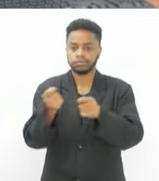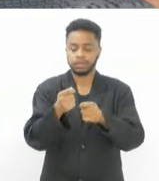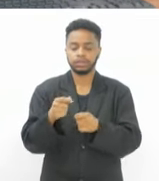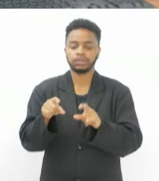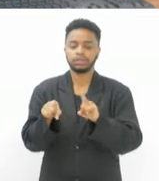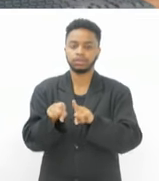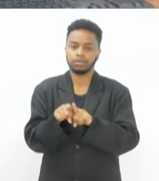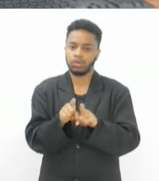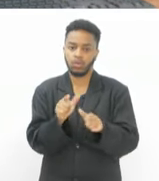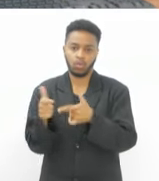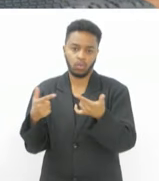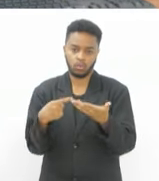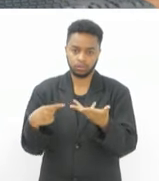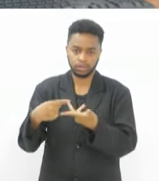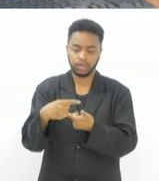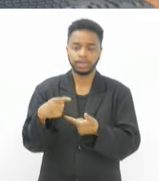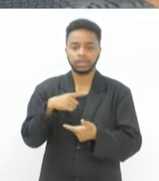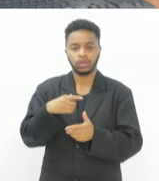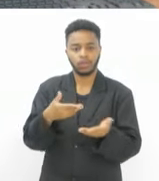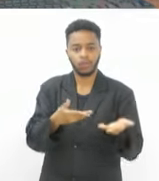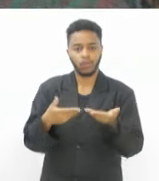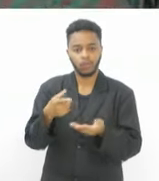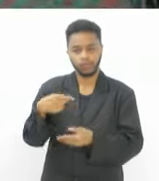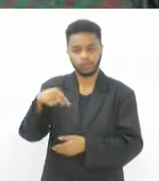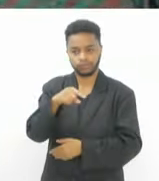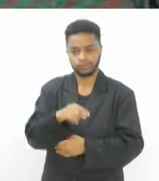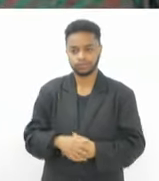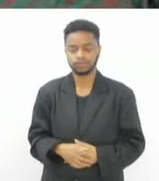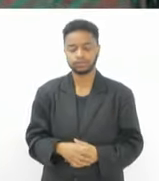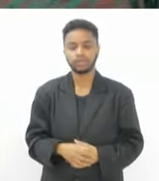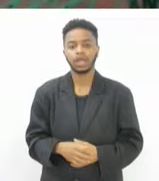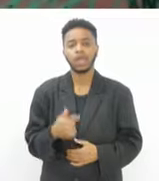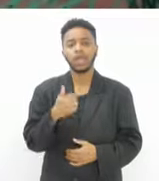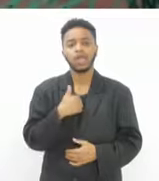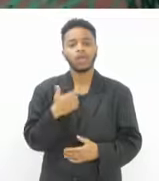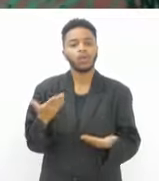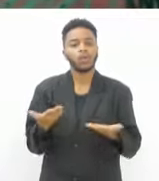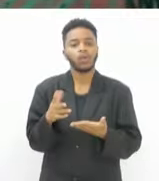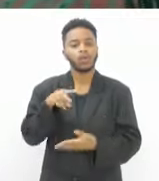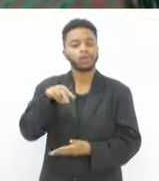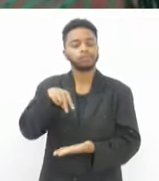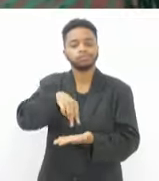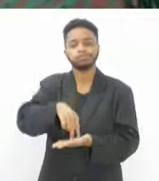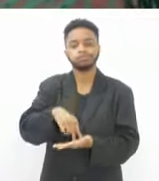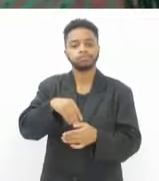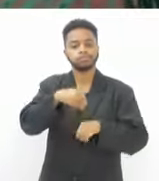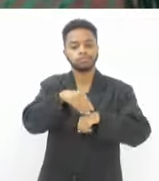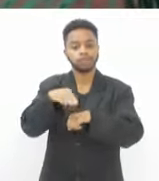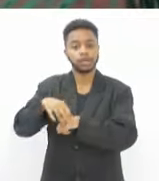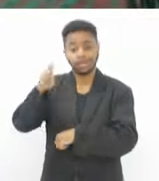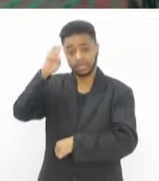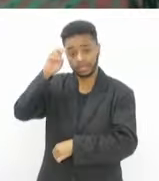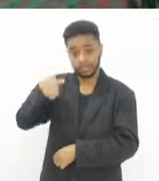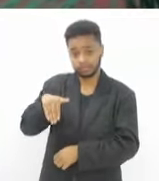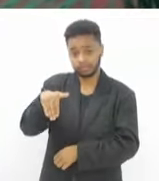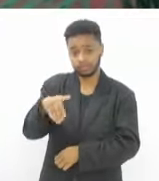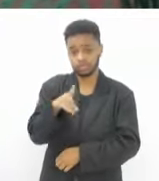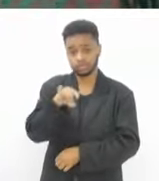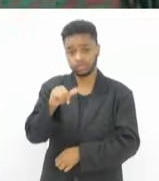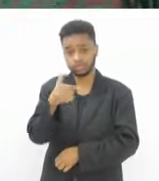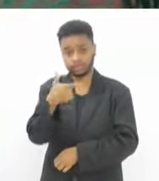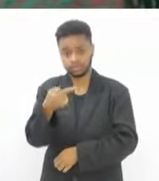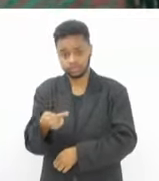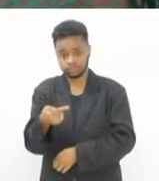diretor da Vila Olímpica tem um convite para vocês. Estou passando aqui para deixar um recado que na próxima quinta-feira, dia